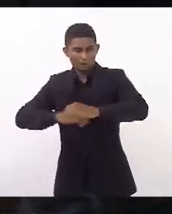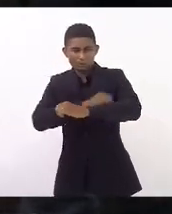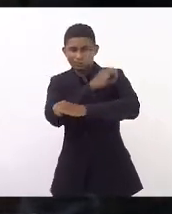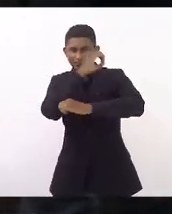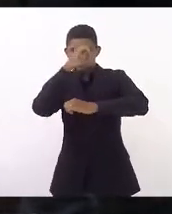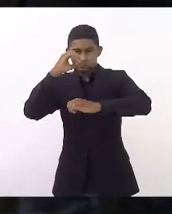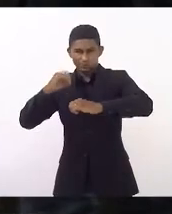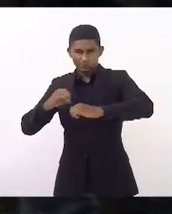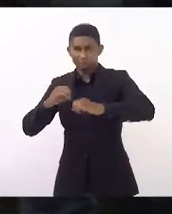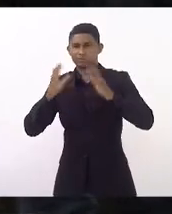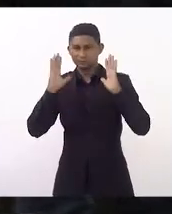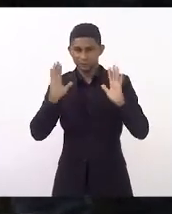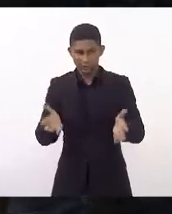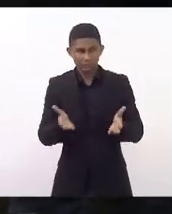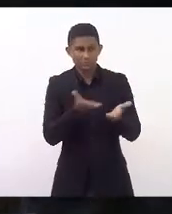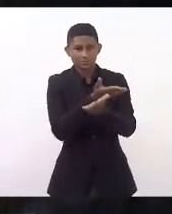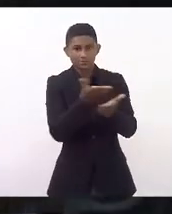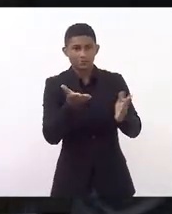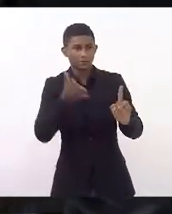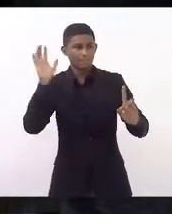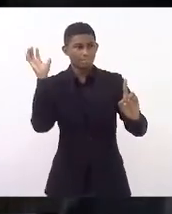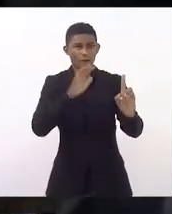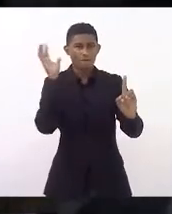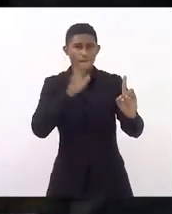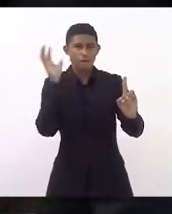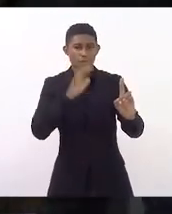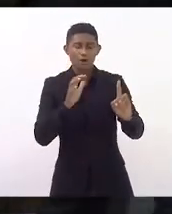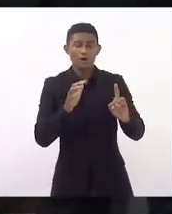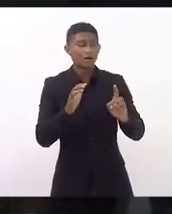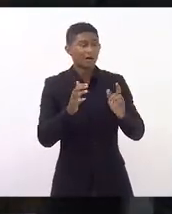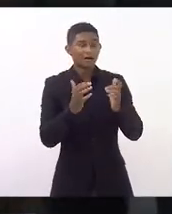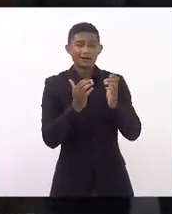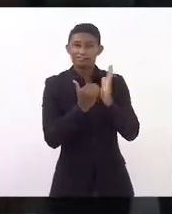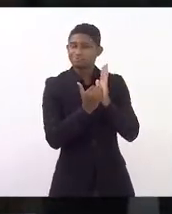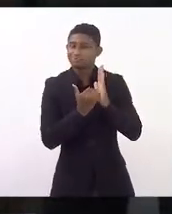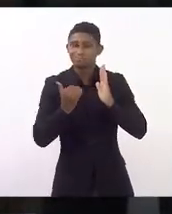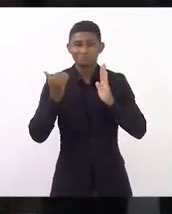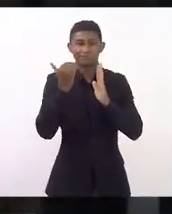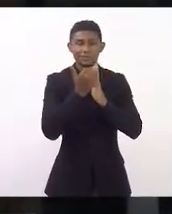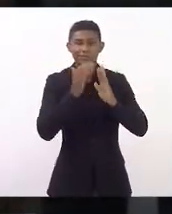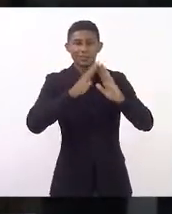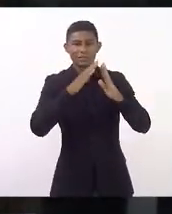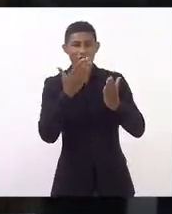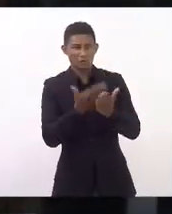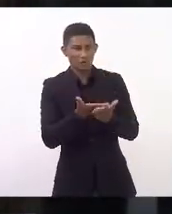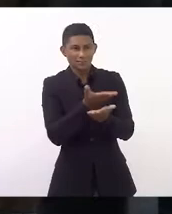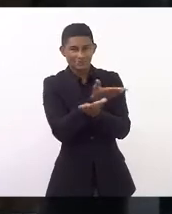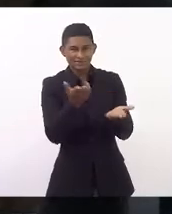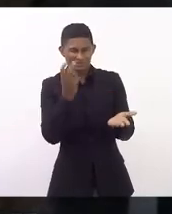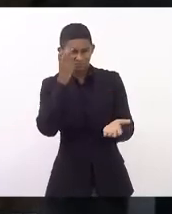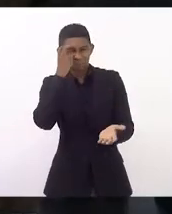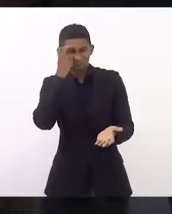impacto das mudanças foram muito maiores. Eu cito o exemplo das escolas interculturais,